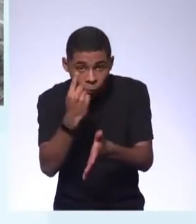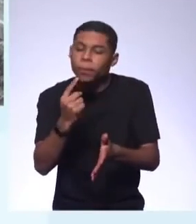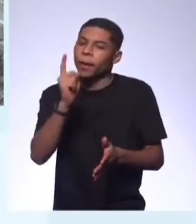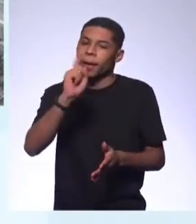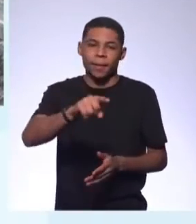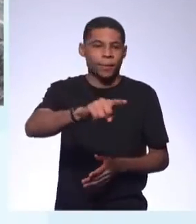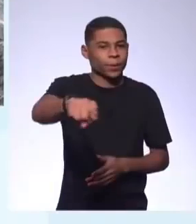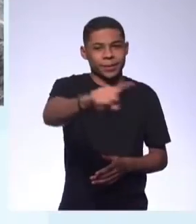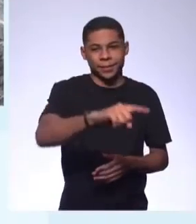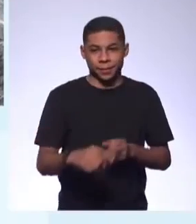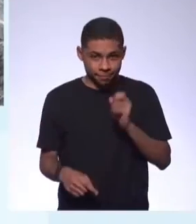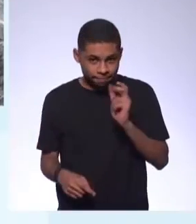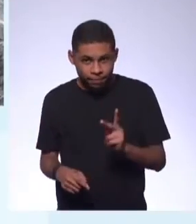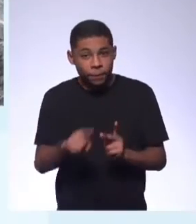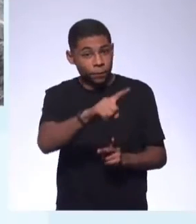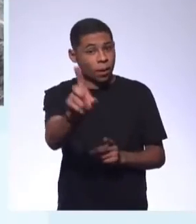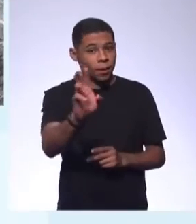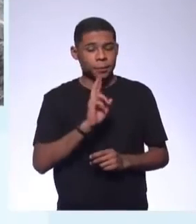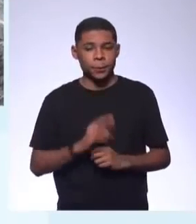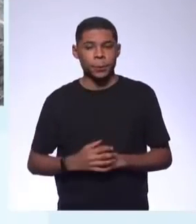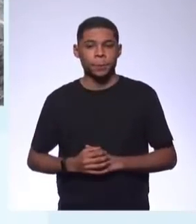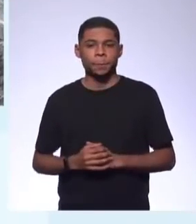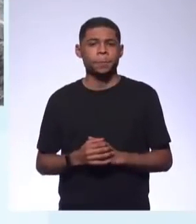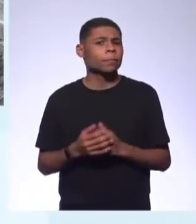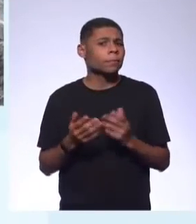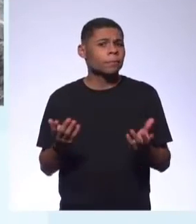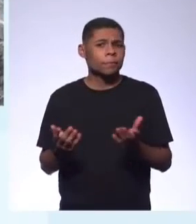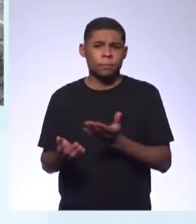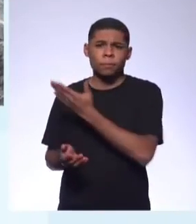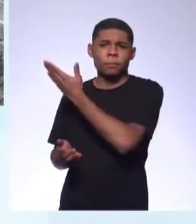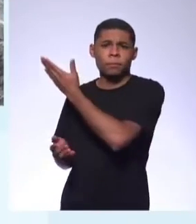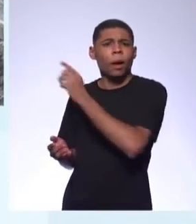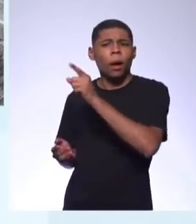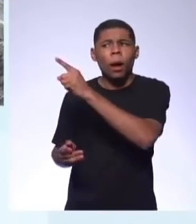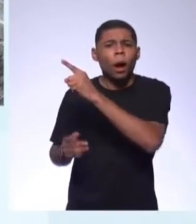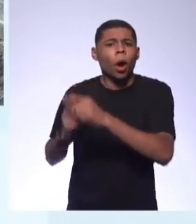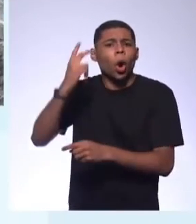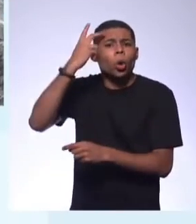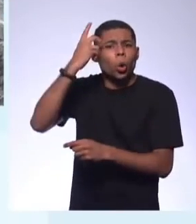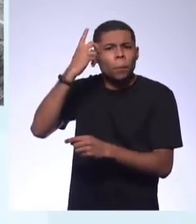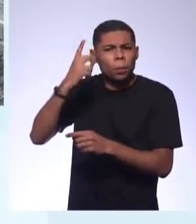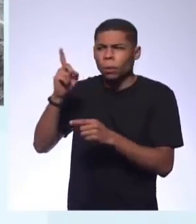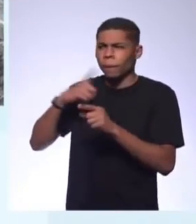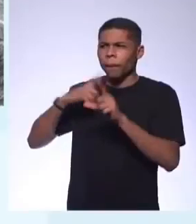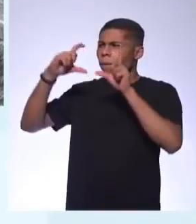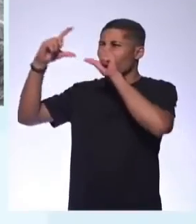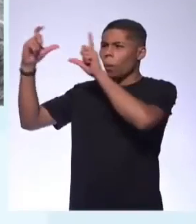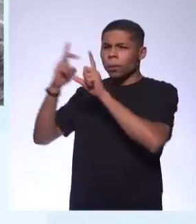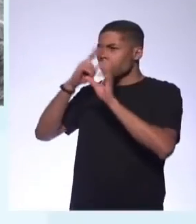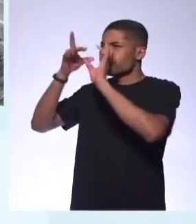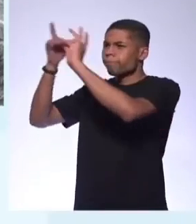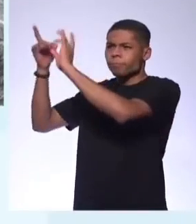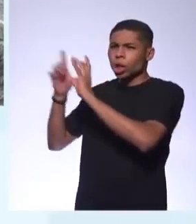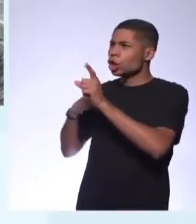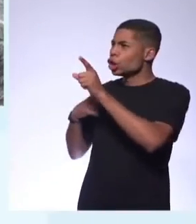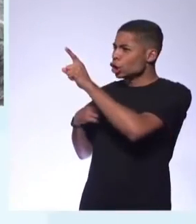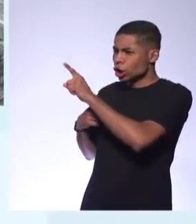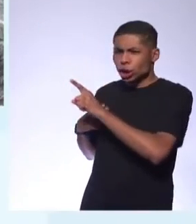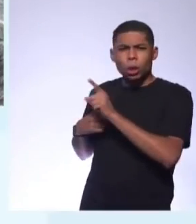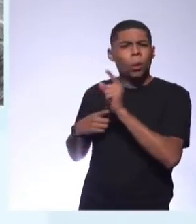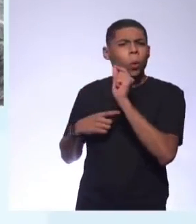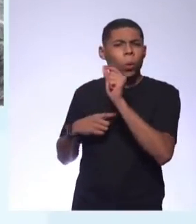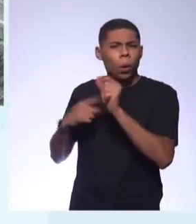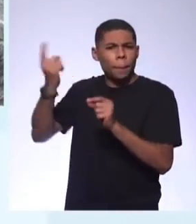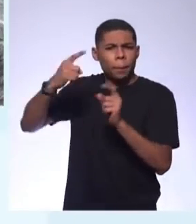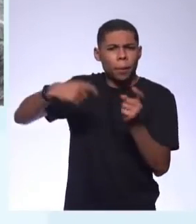são vocês. O que há de comum entre essas imagens aí da Primeira Guerra